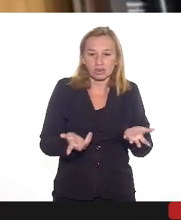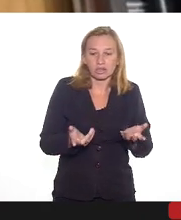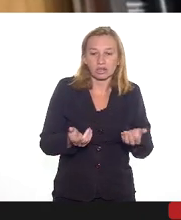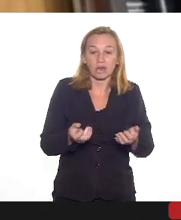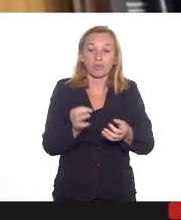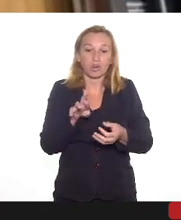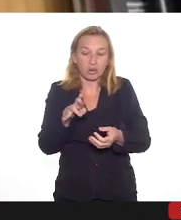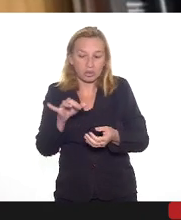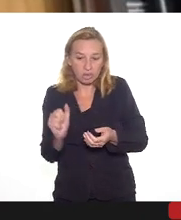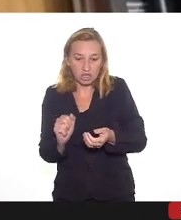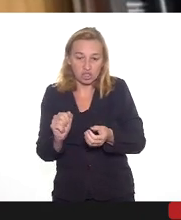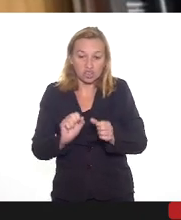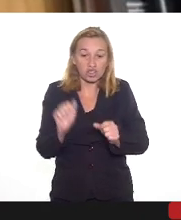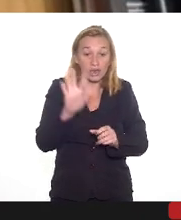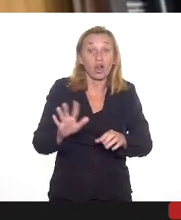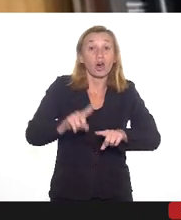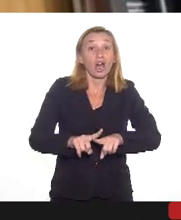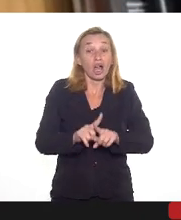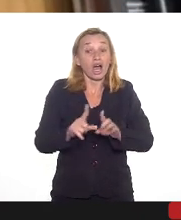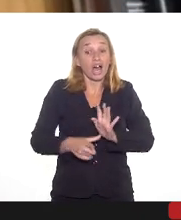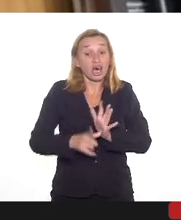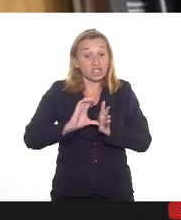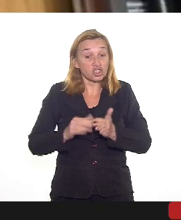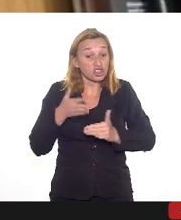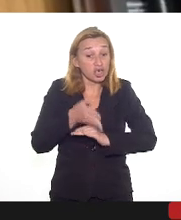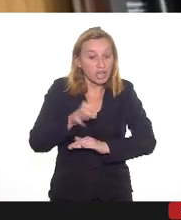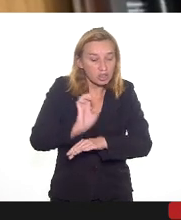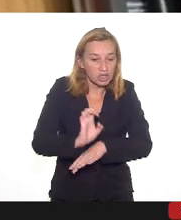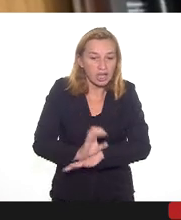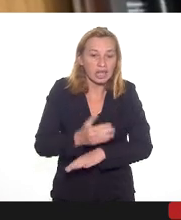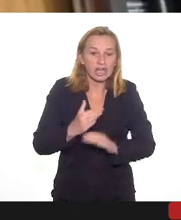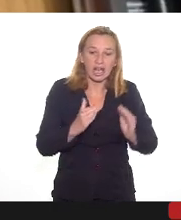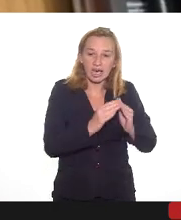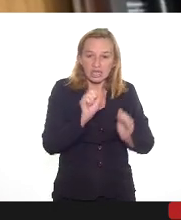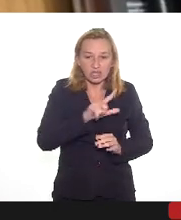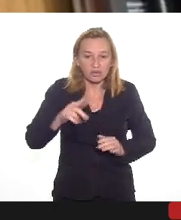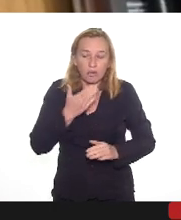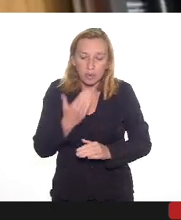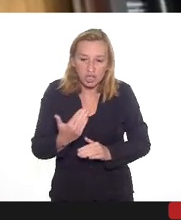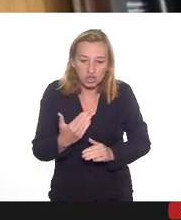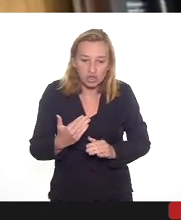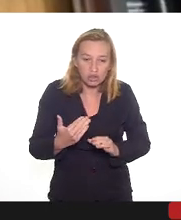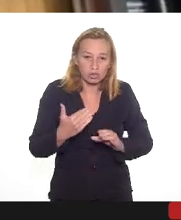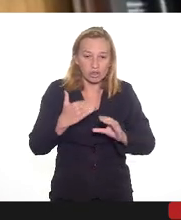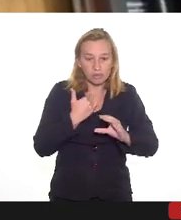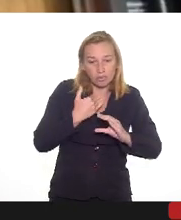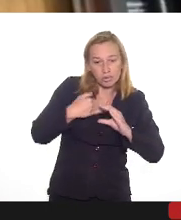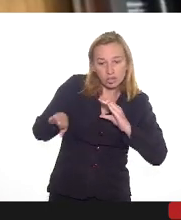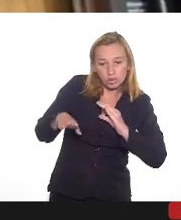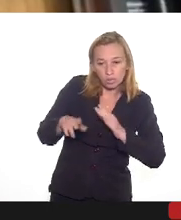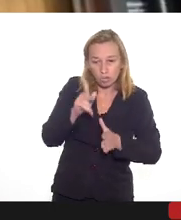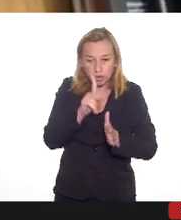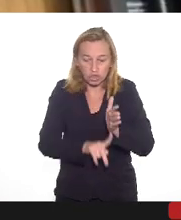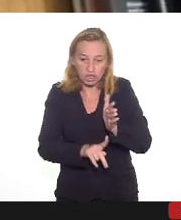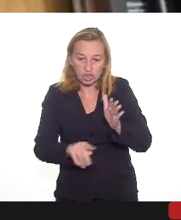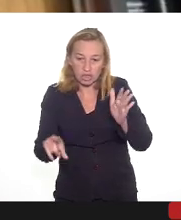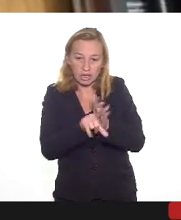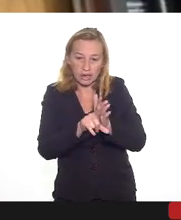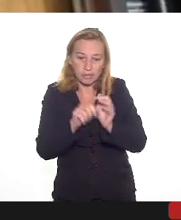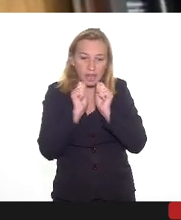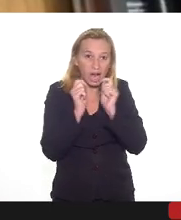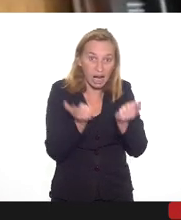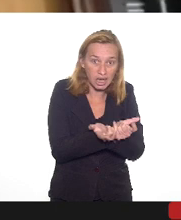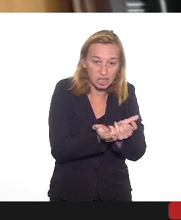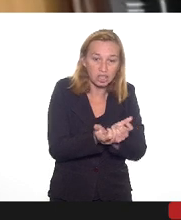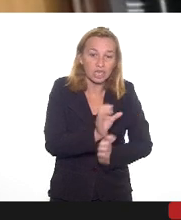ao Procurador-Geral. Só que antes que ele fosse vistado, a Casa Civil pediu o processo e mandou o projeto de lei para a LERJ.